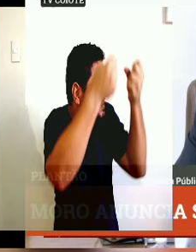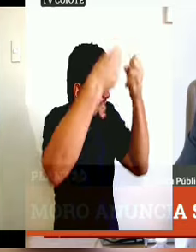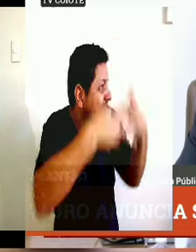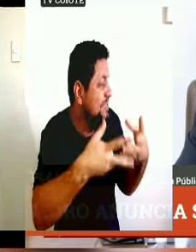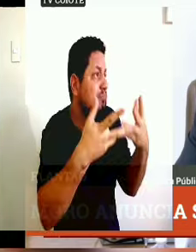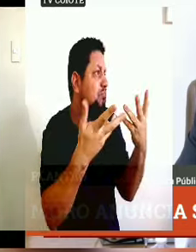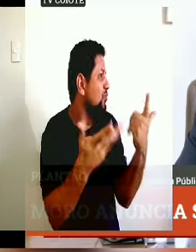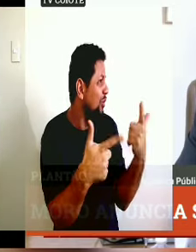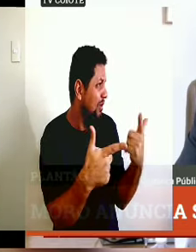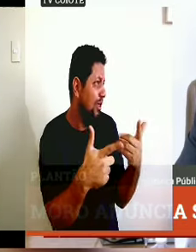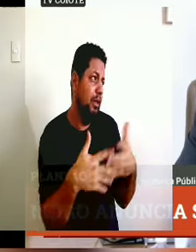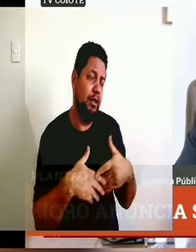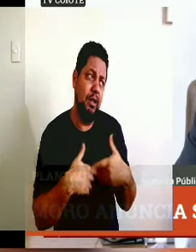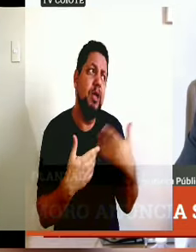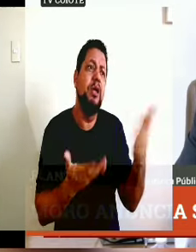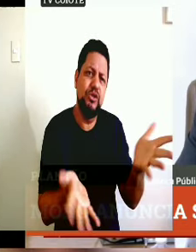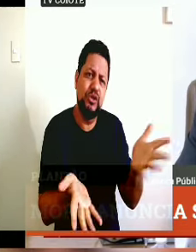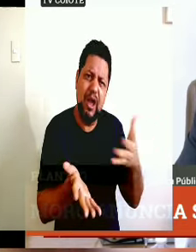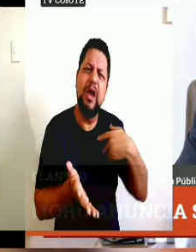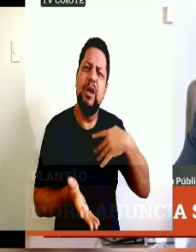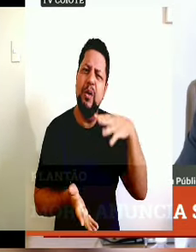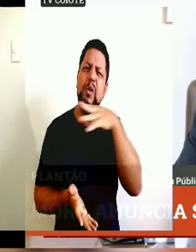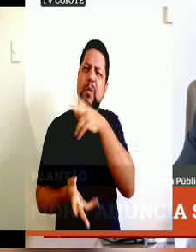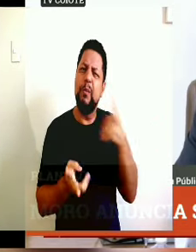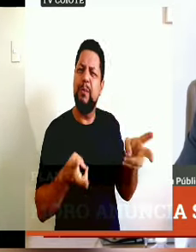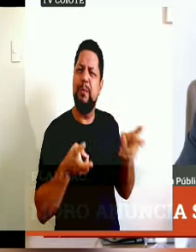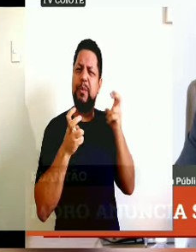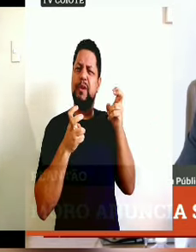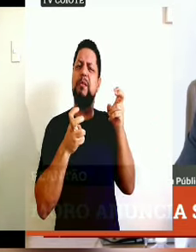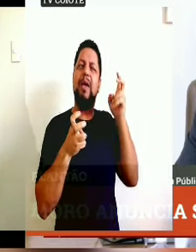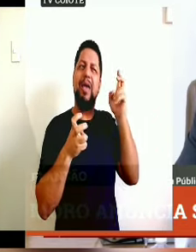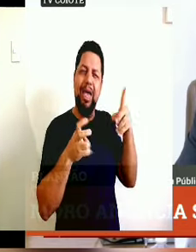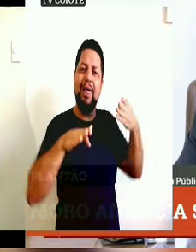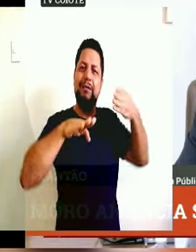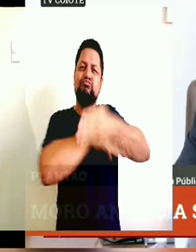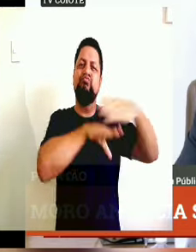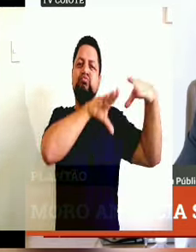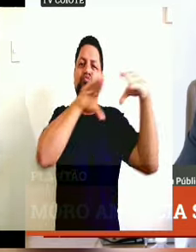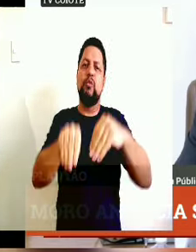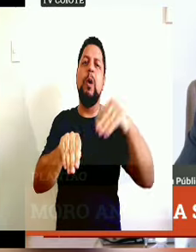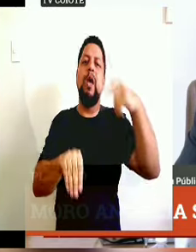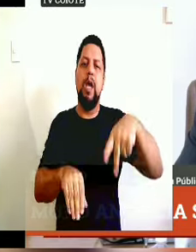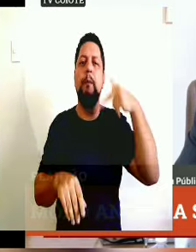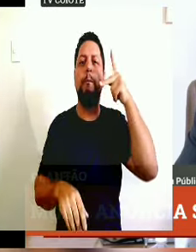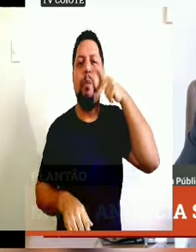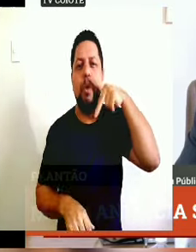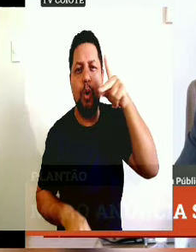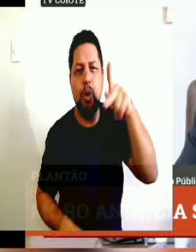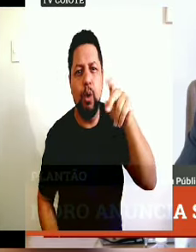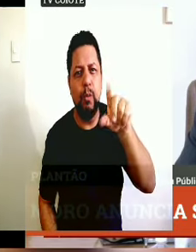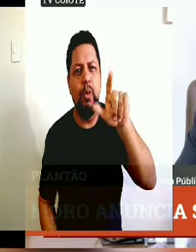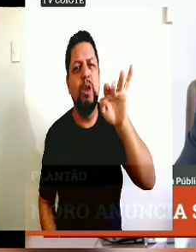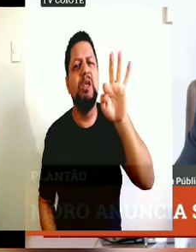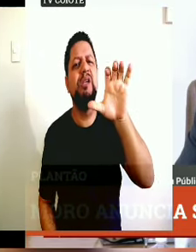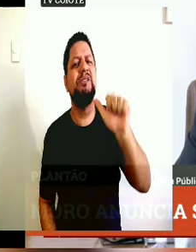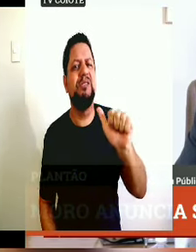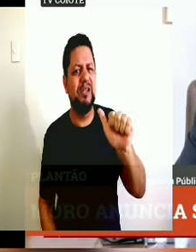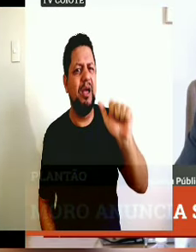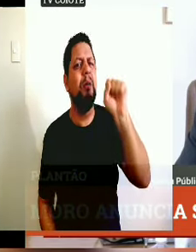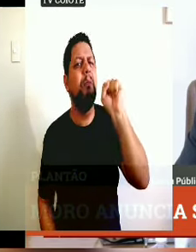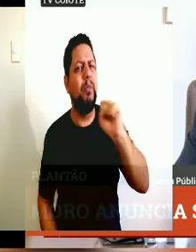percebendo que essa interferência política pode levar a relações